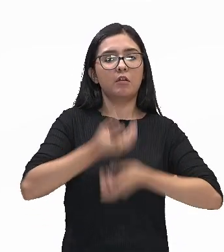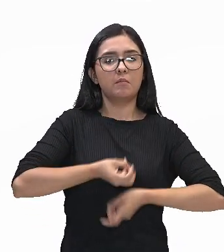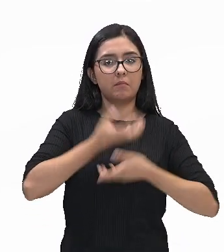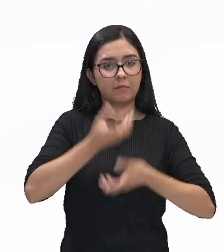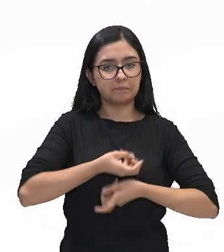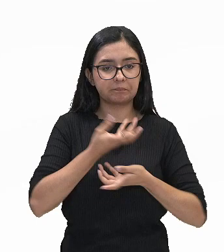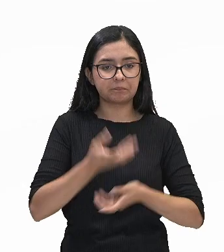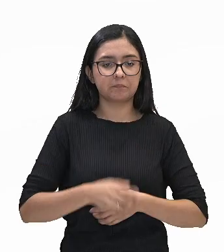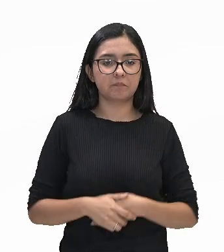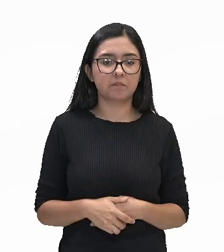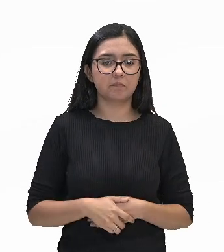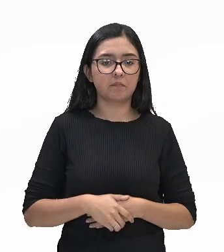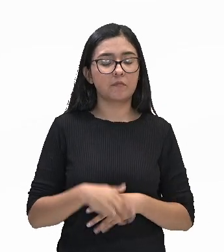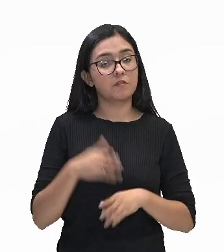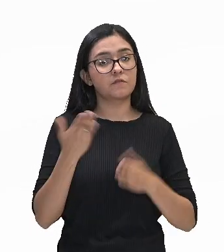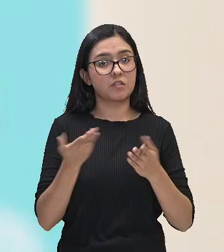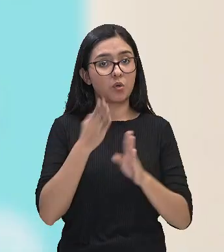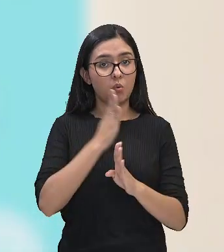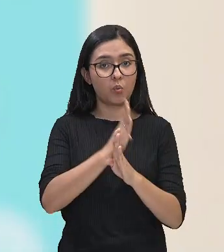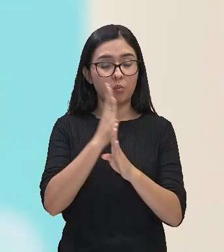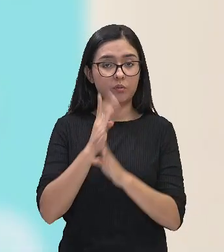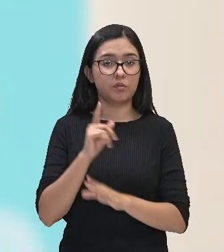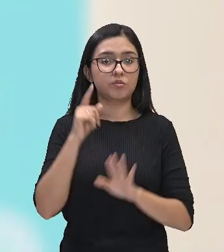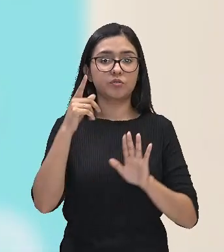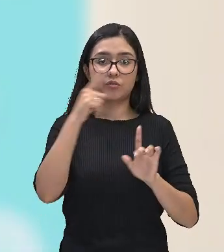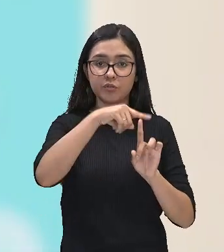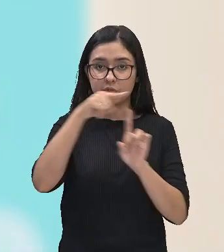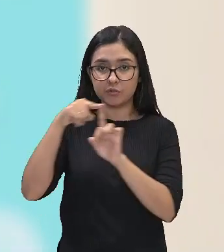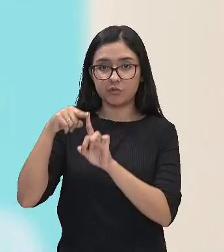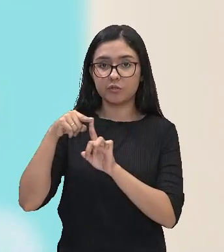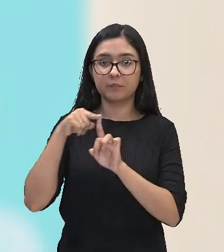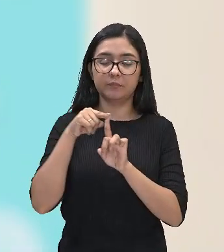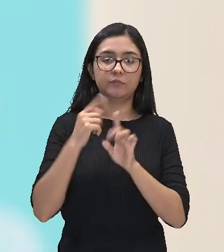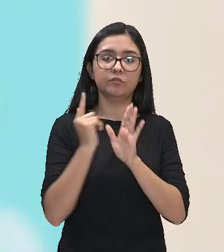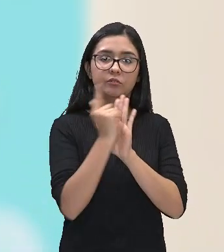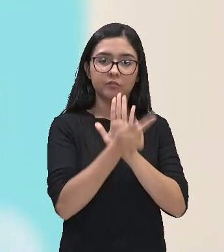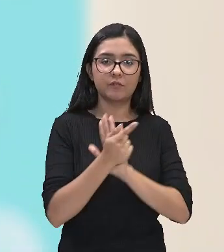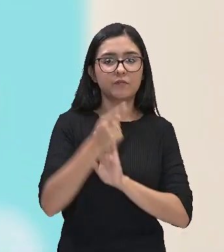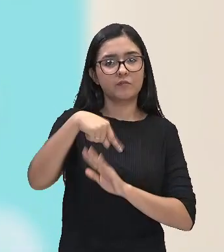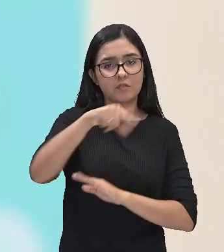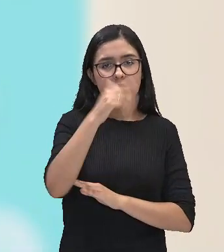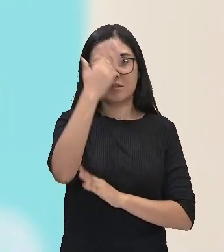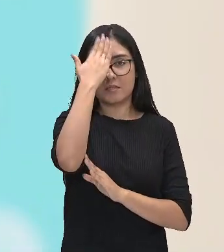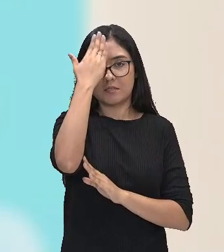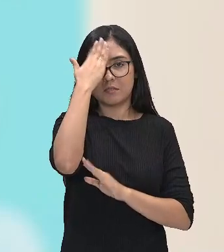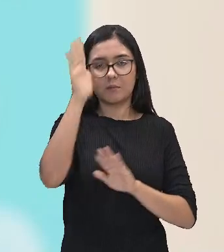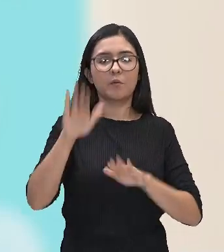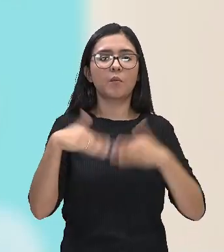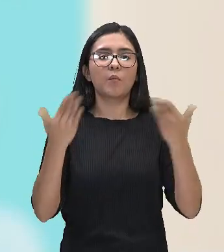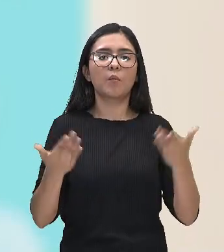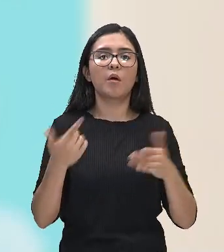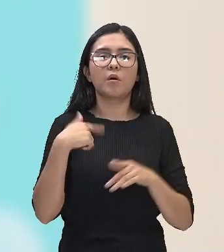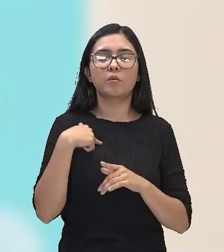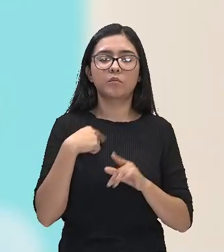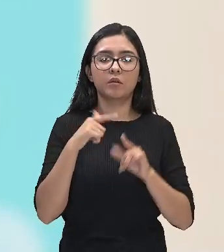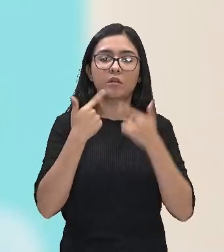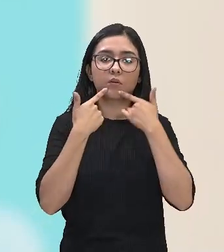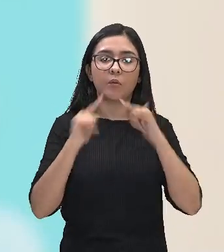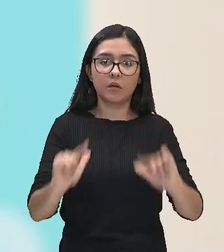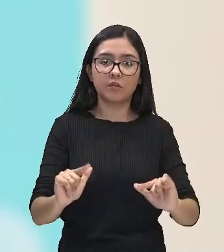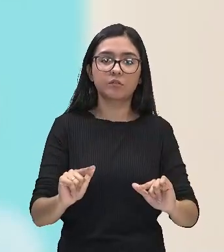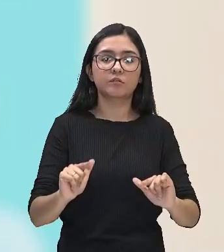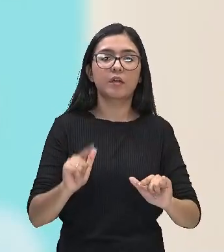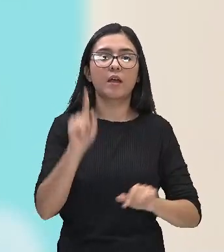encontrar esse tipo de gênero, você já sabe qual é a função, A função emotiva. Então, é